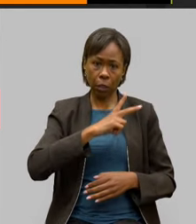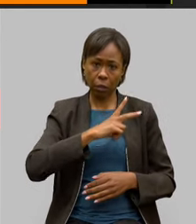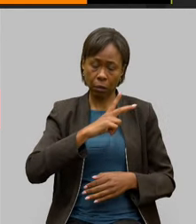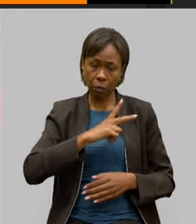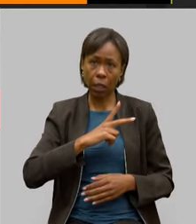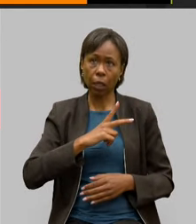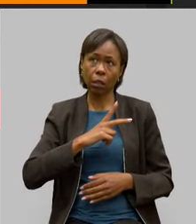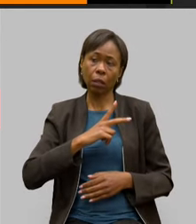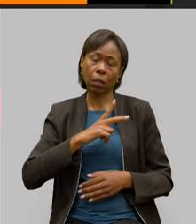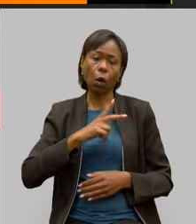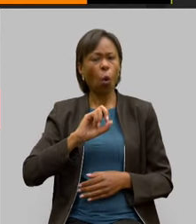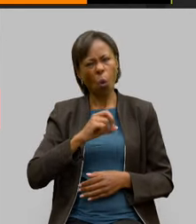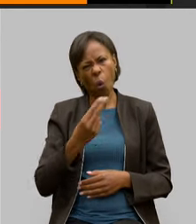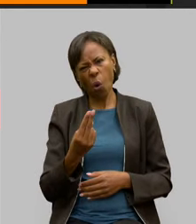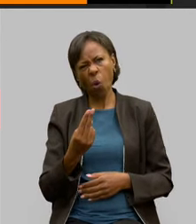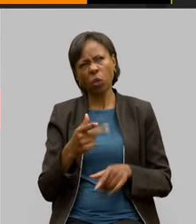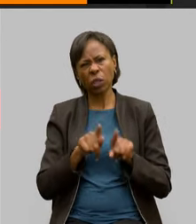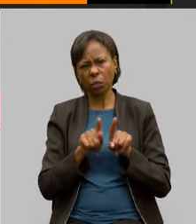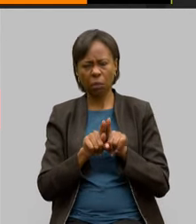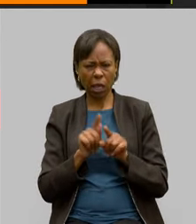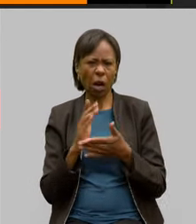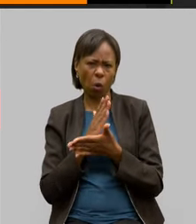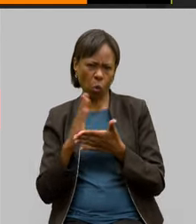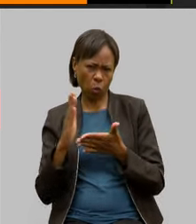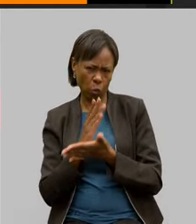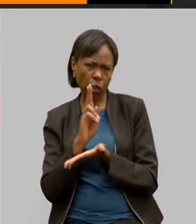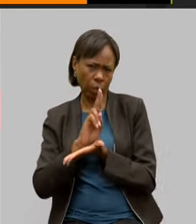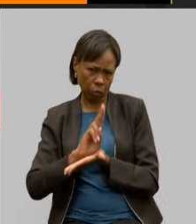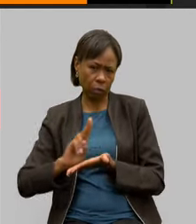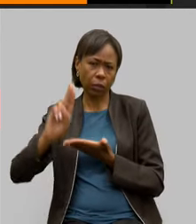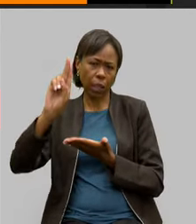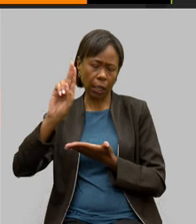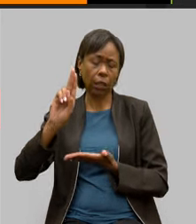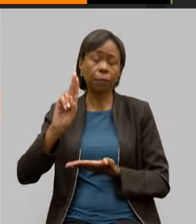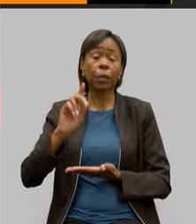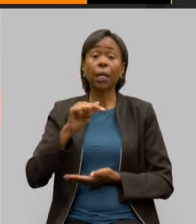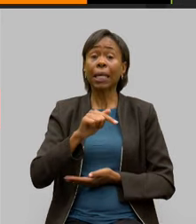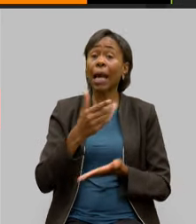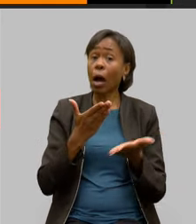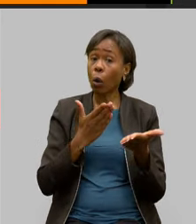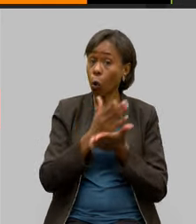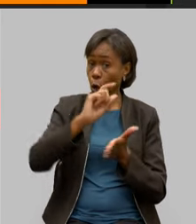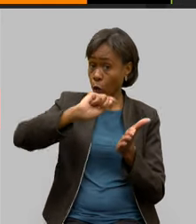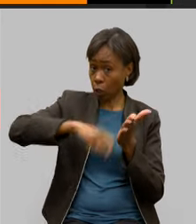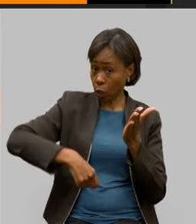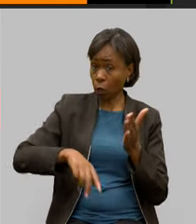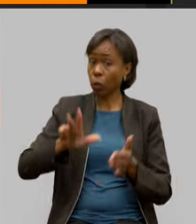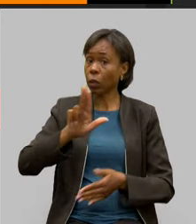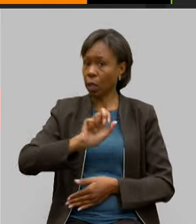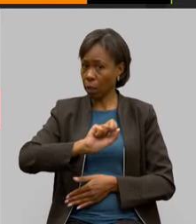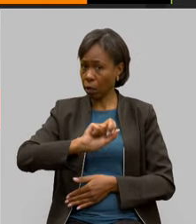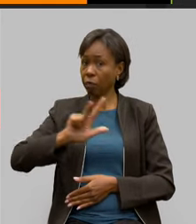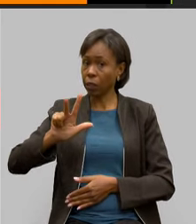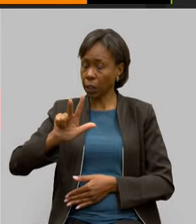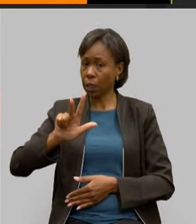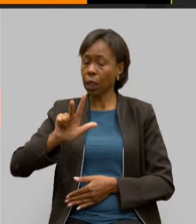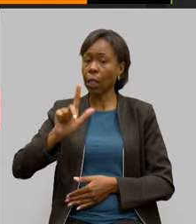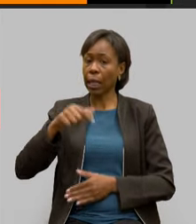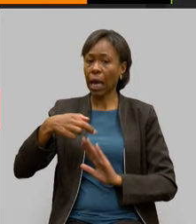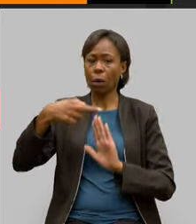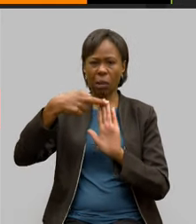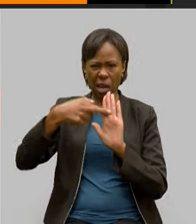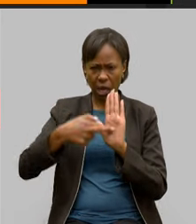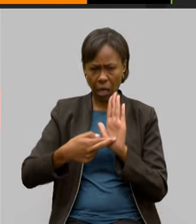necessariamente é privado porque também tem alguns Laboratórios da Universidade que tem autorização pela Anvisa o chamado reblas né que é a rede